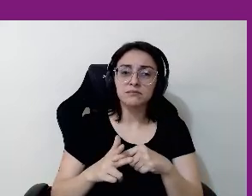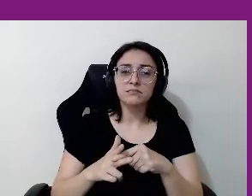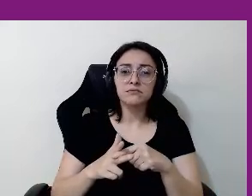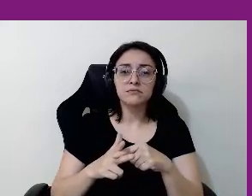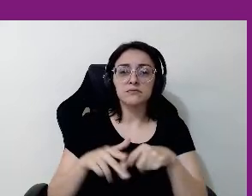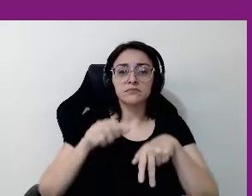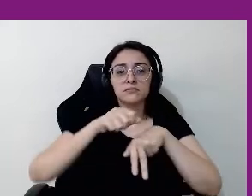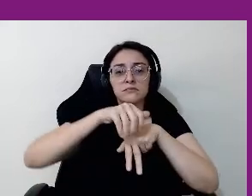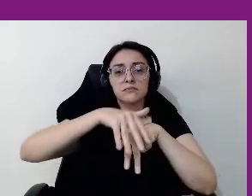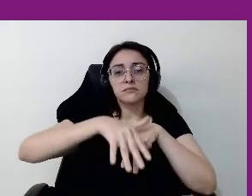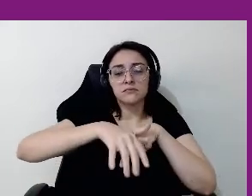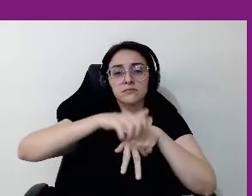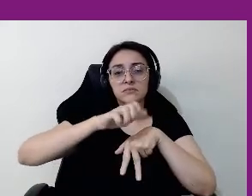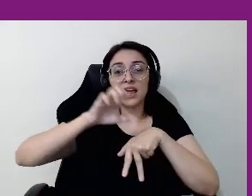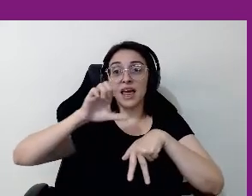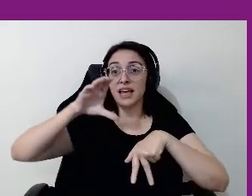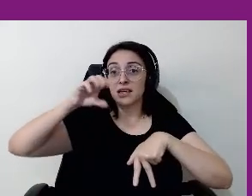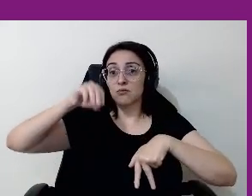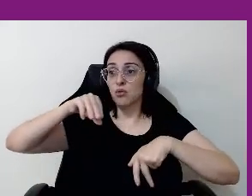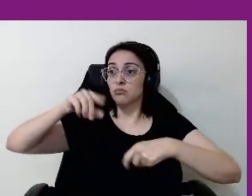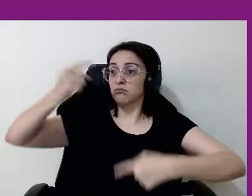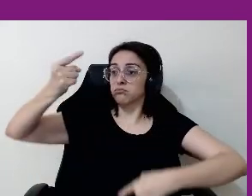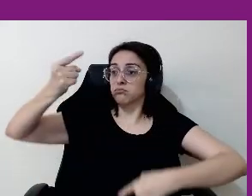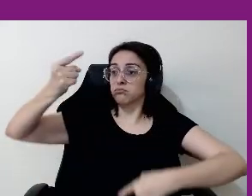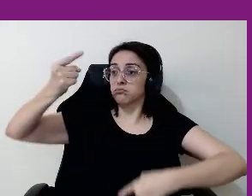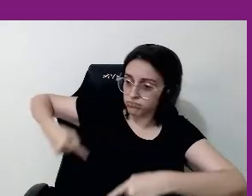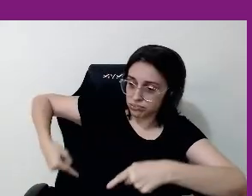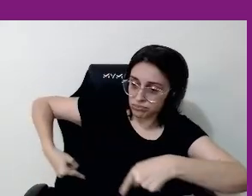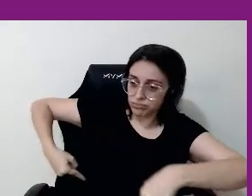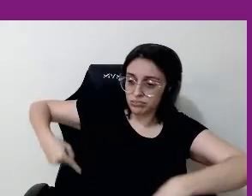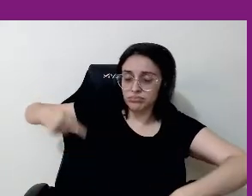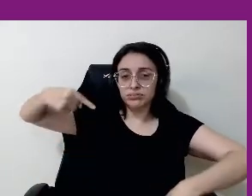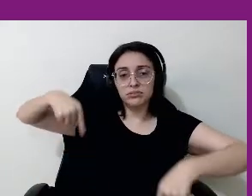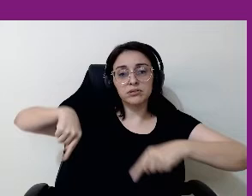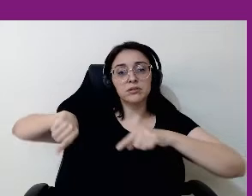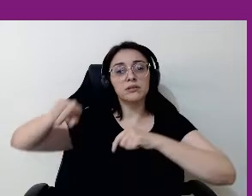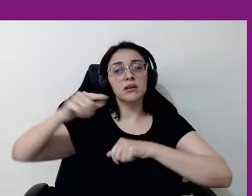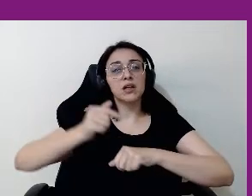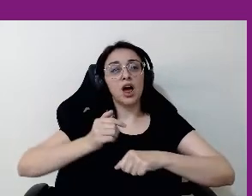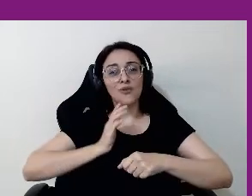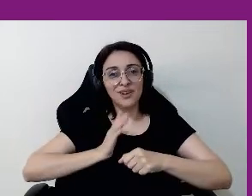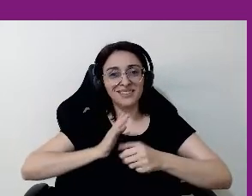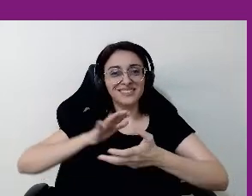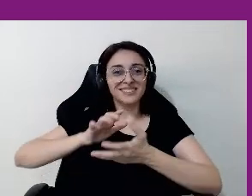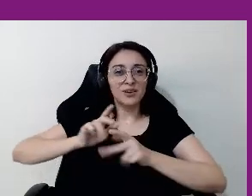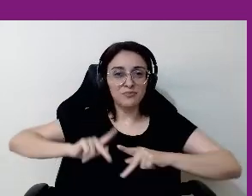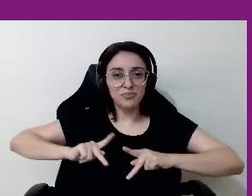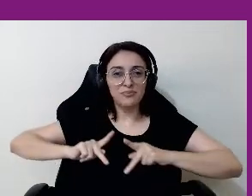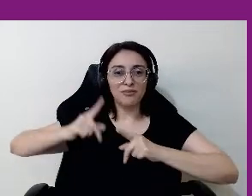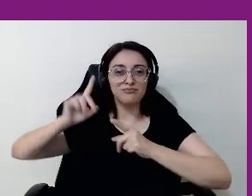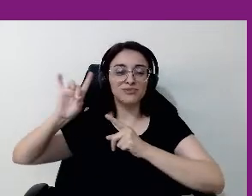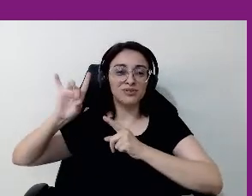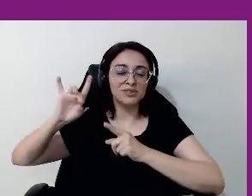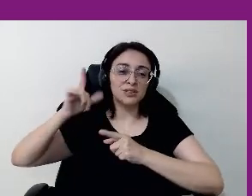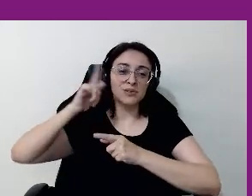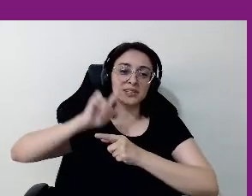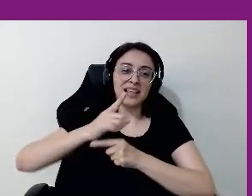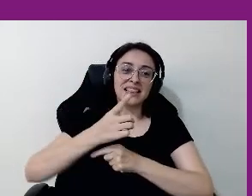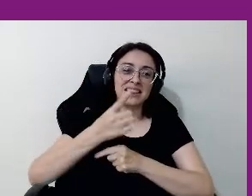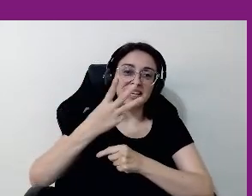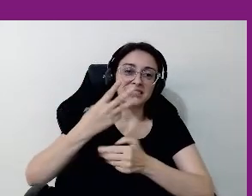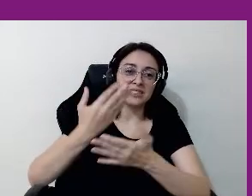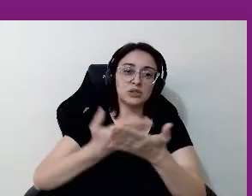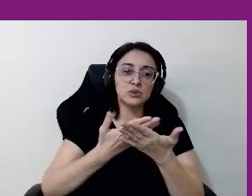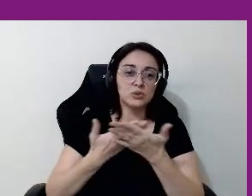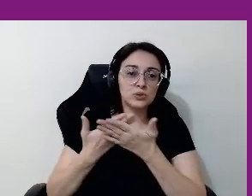na ECMO, também que é bastante difícil. Então, eles viram que tem 13 pacientes, 13 estudos, né,